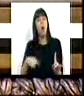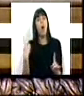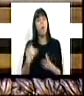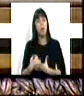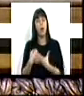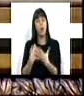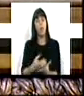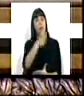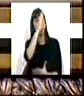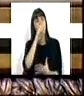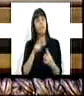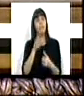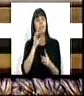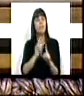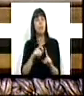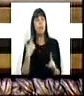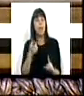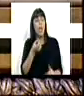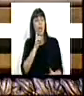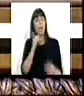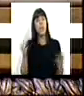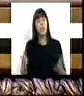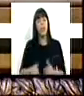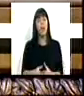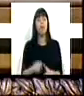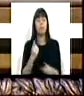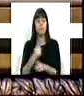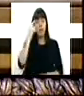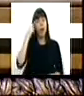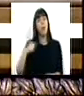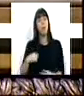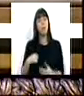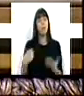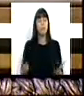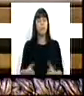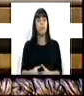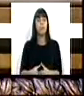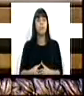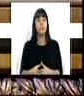considerar o apoio estatal ao Banif ilegal. Também sabemos